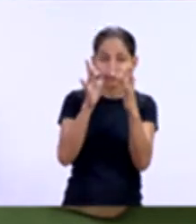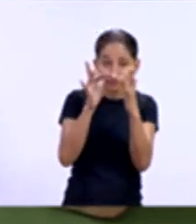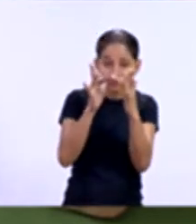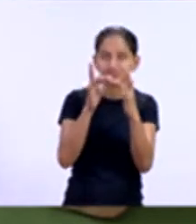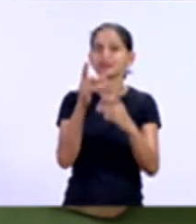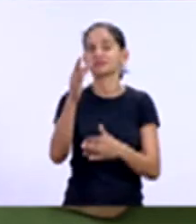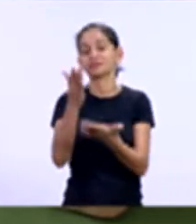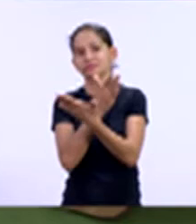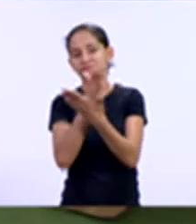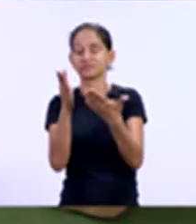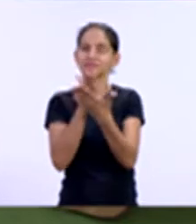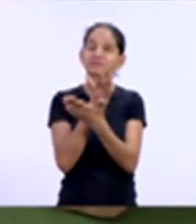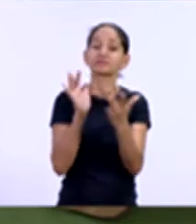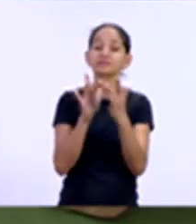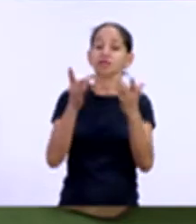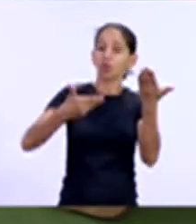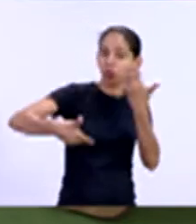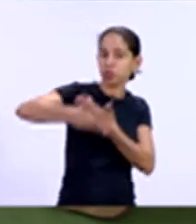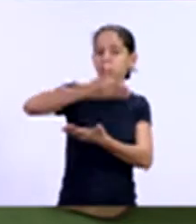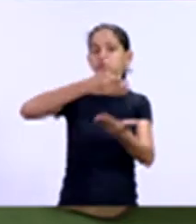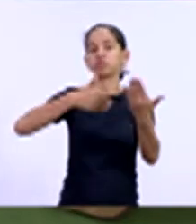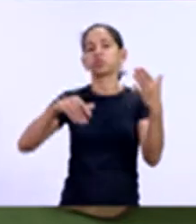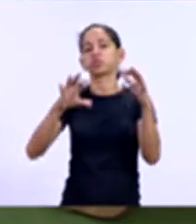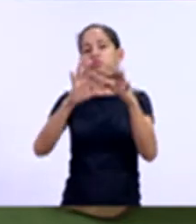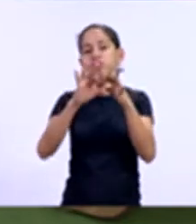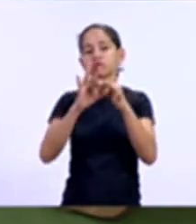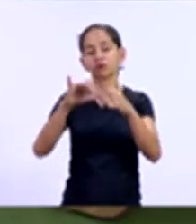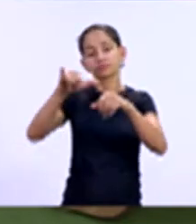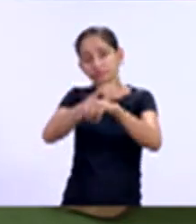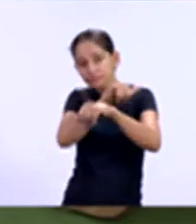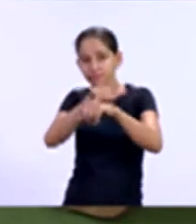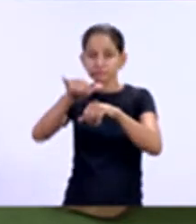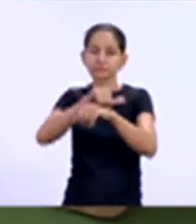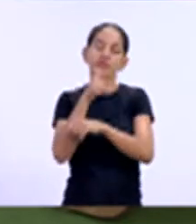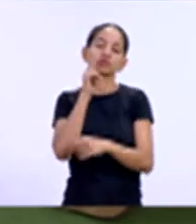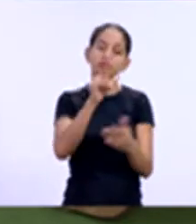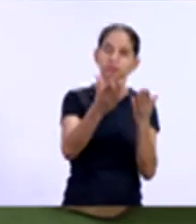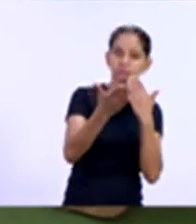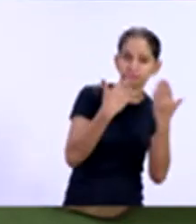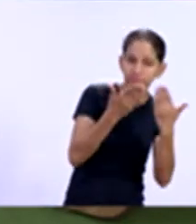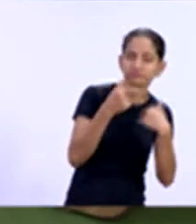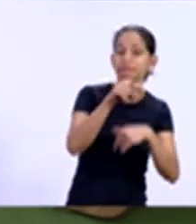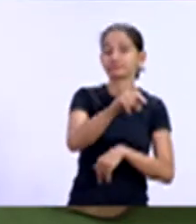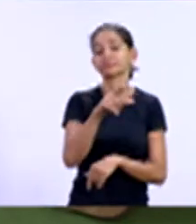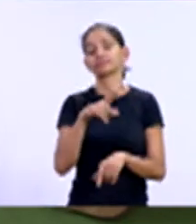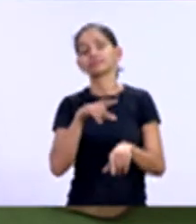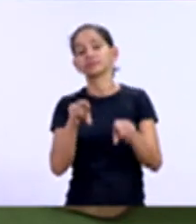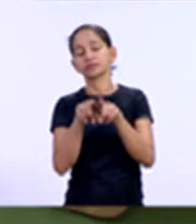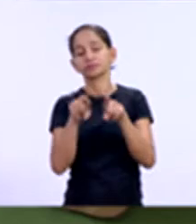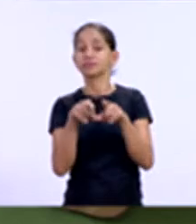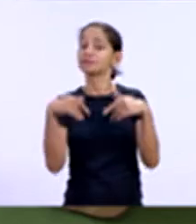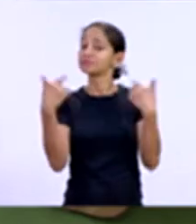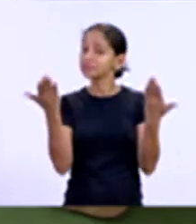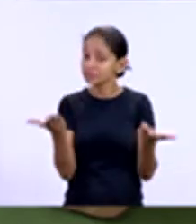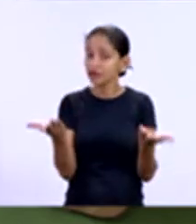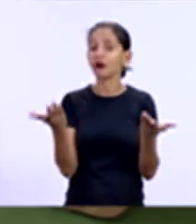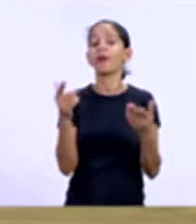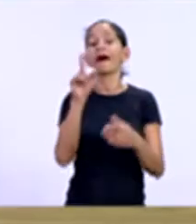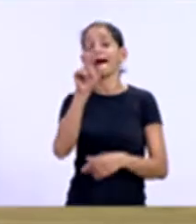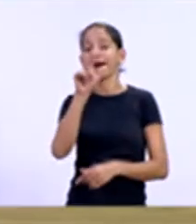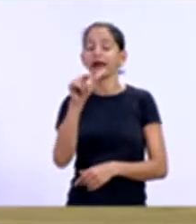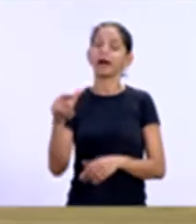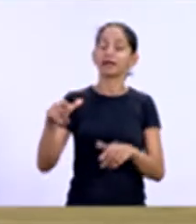Mas a gente promove essa interação através das nossas ferramentas, né, do nosso ambiente virtual, essa cooperação, que é essa troca